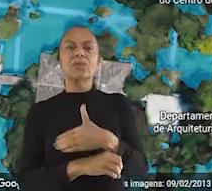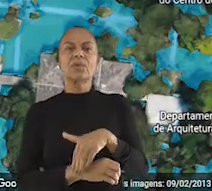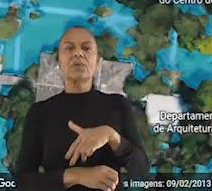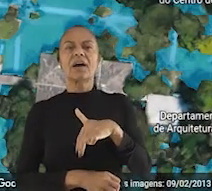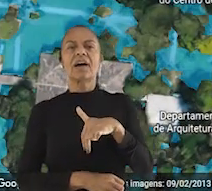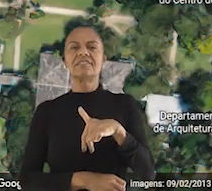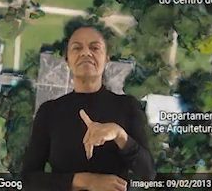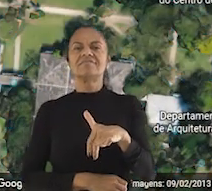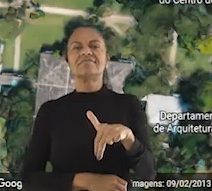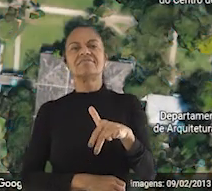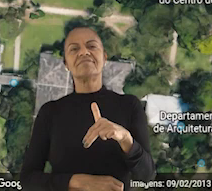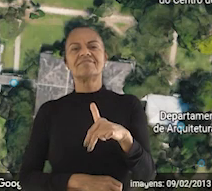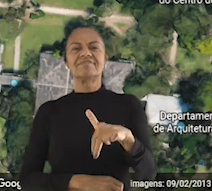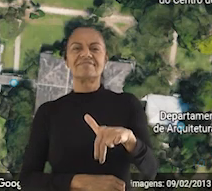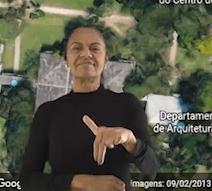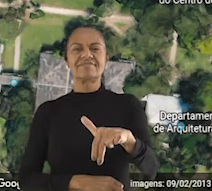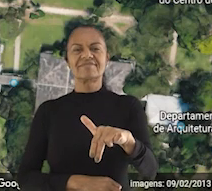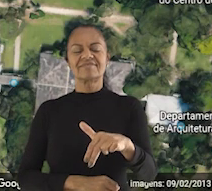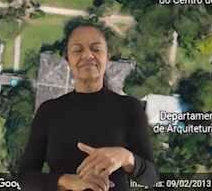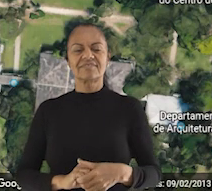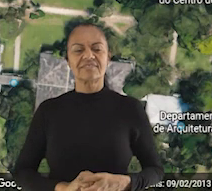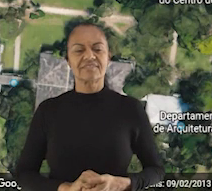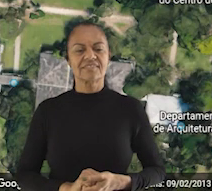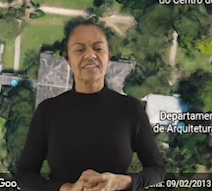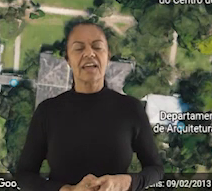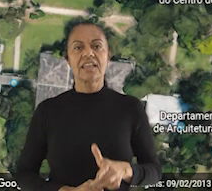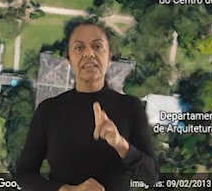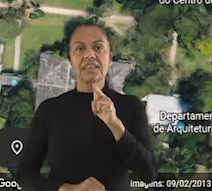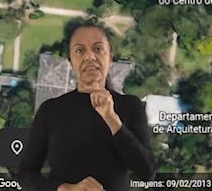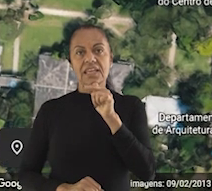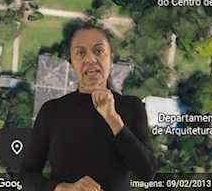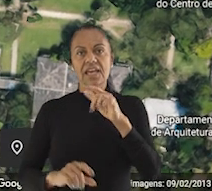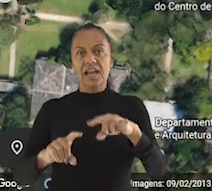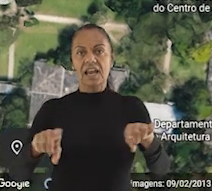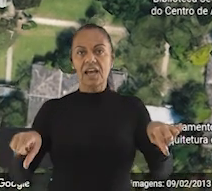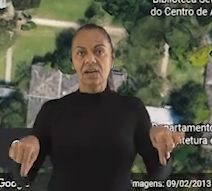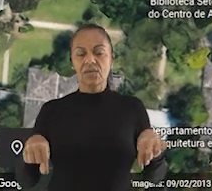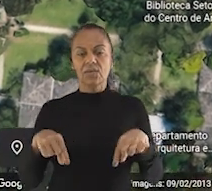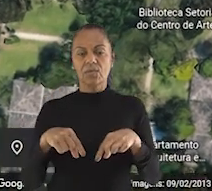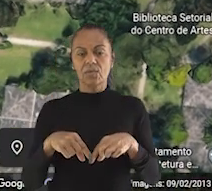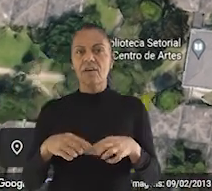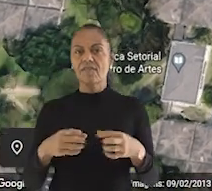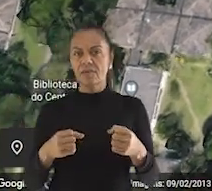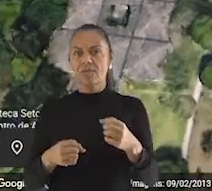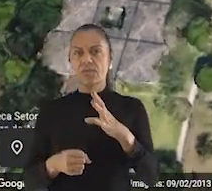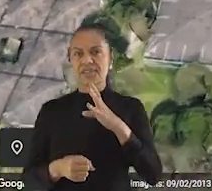andando mesmo pela rua. É muito legal. Vamos conhecer a Lagoa da UFES?